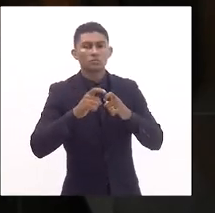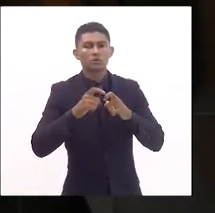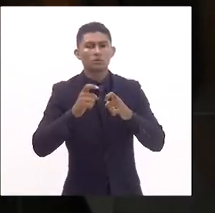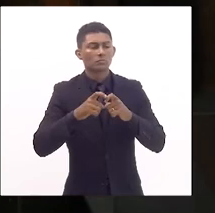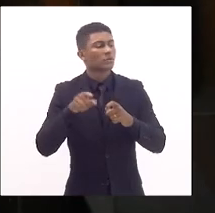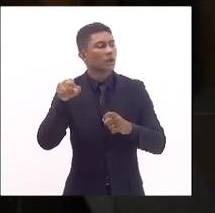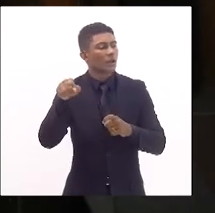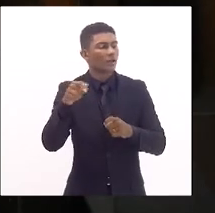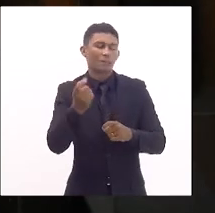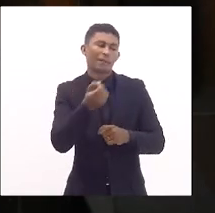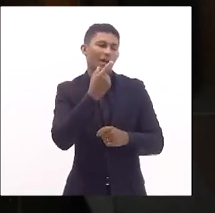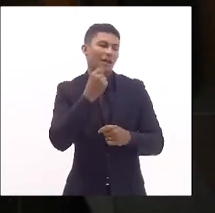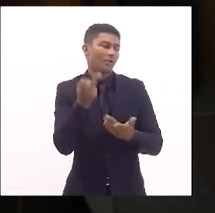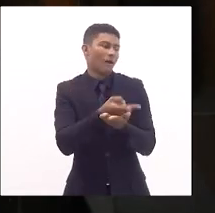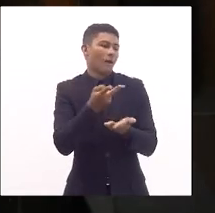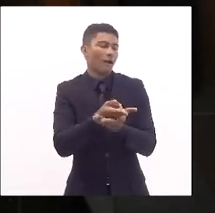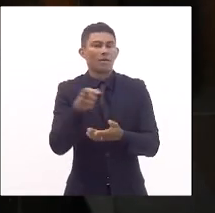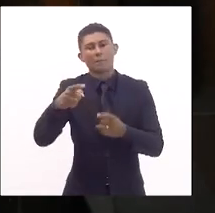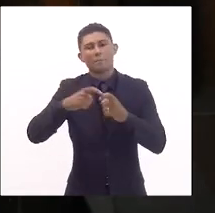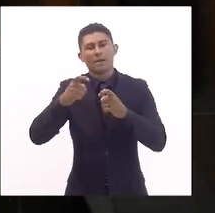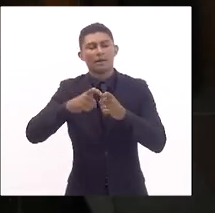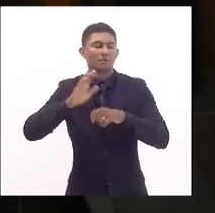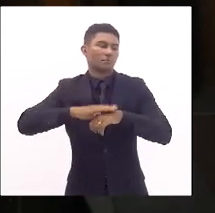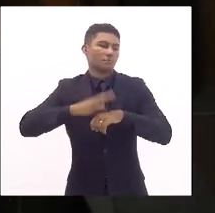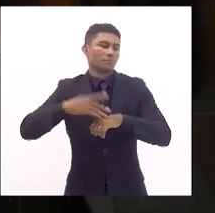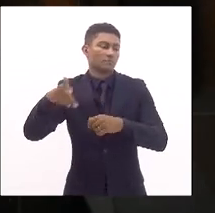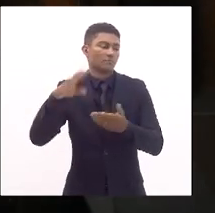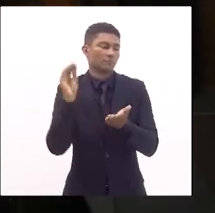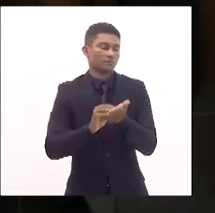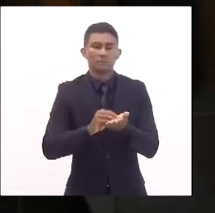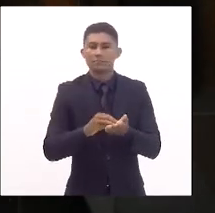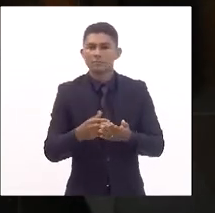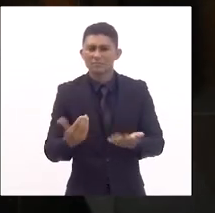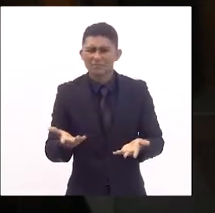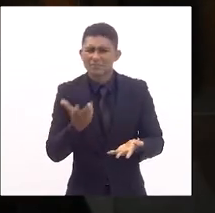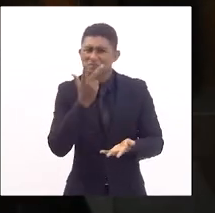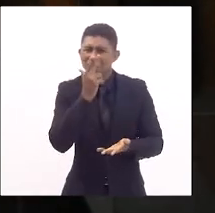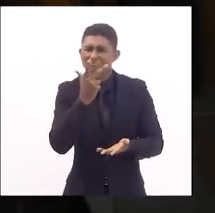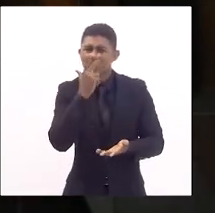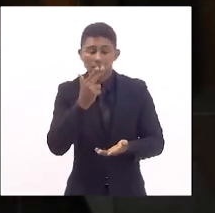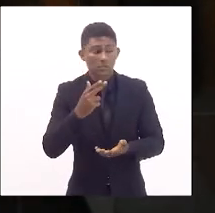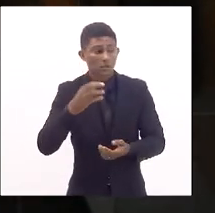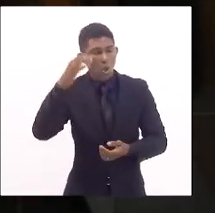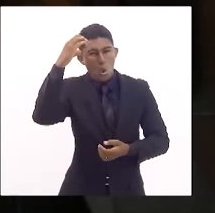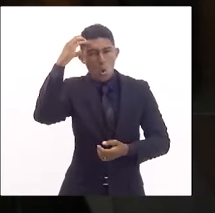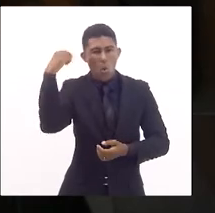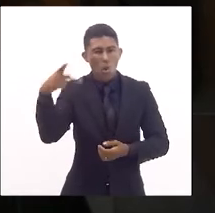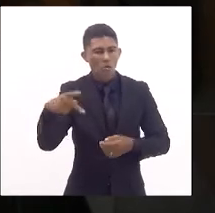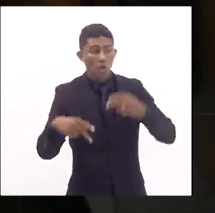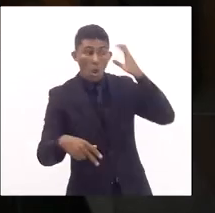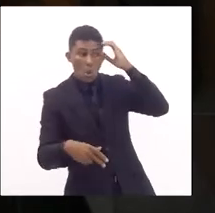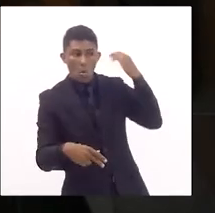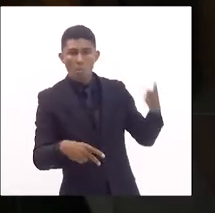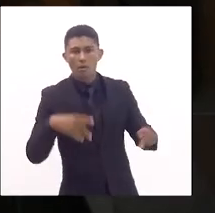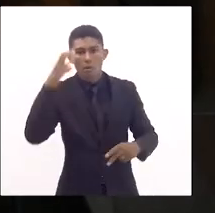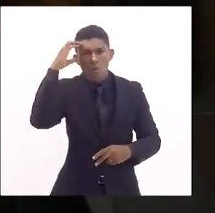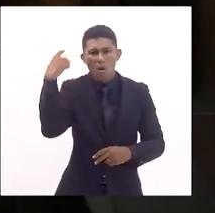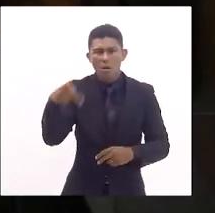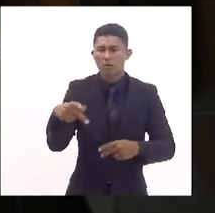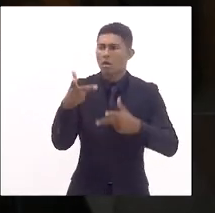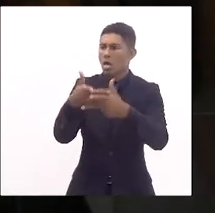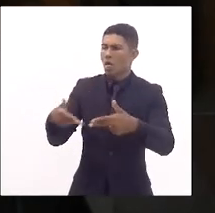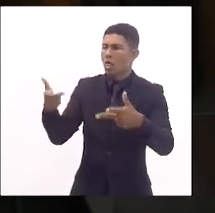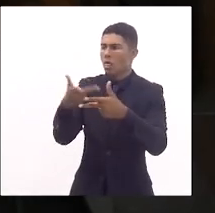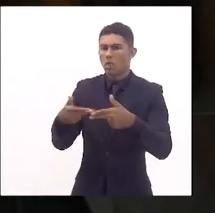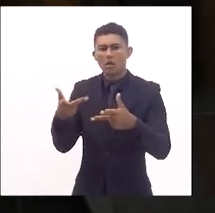tinha receitado o remédio errado e o jogo de empurra um jogo de empurra dia